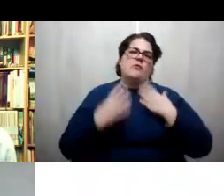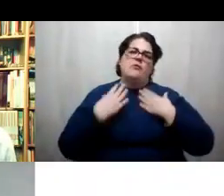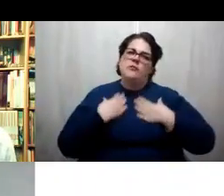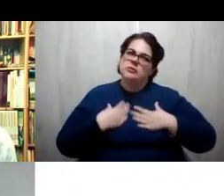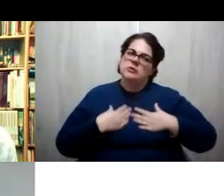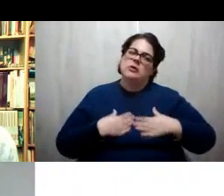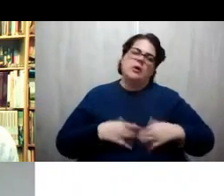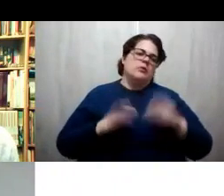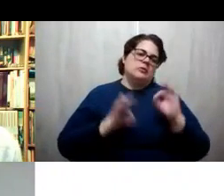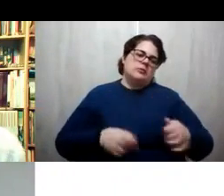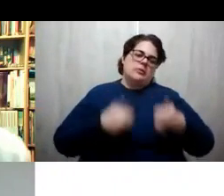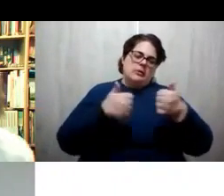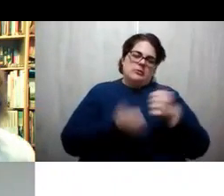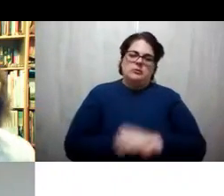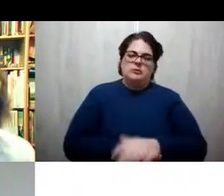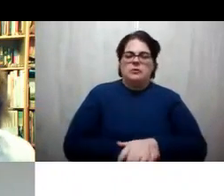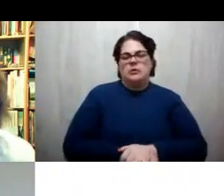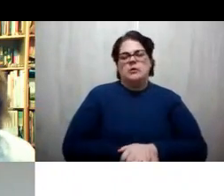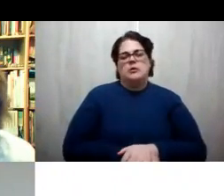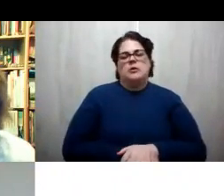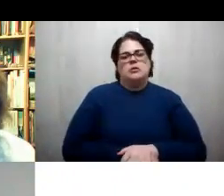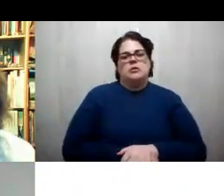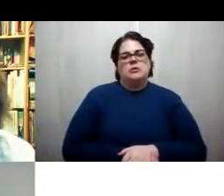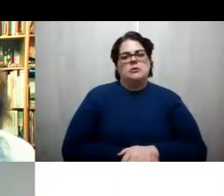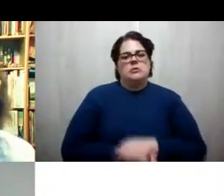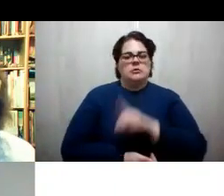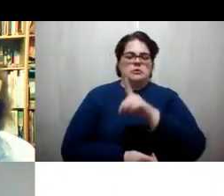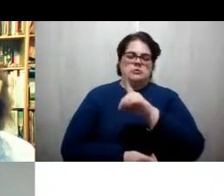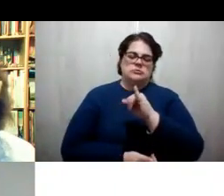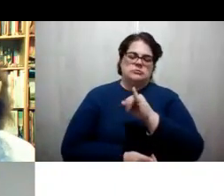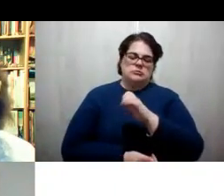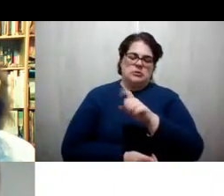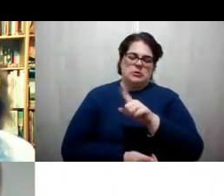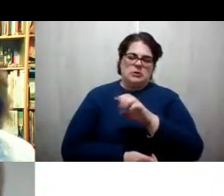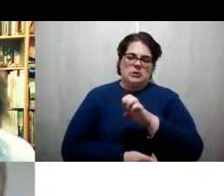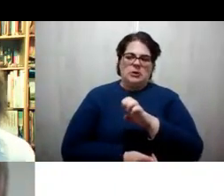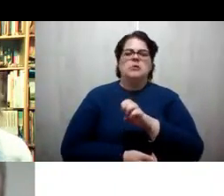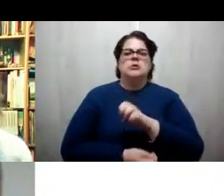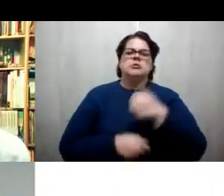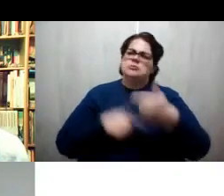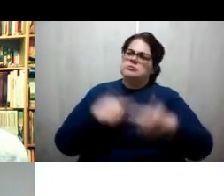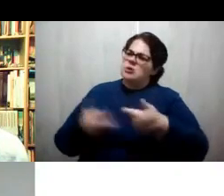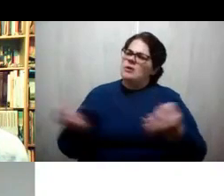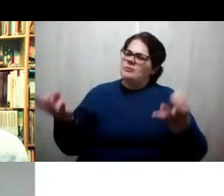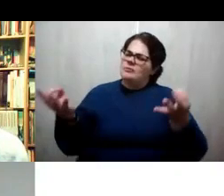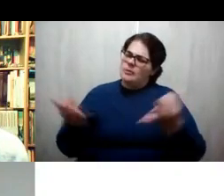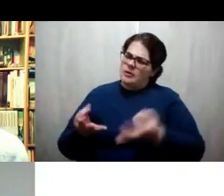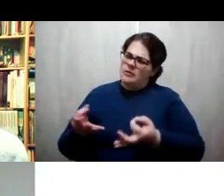Com certeza. A Diele comentando, então, um trabalho primoroso,